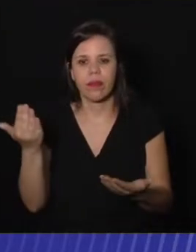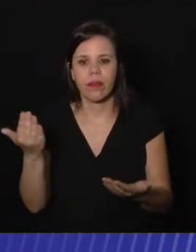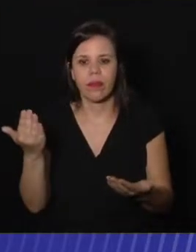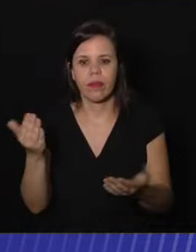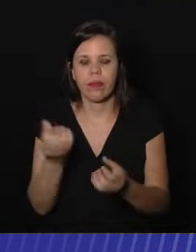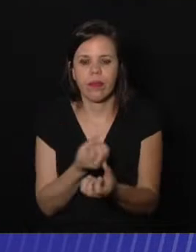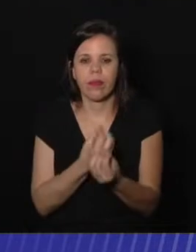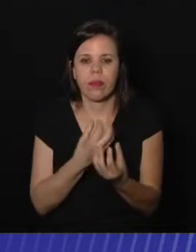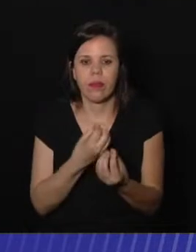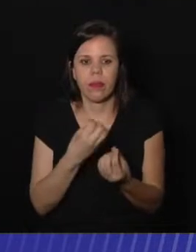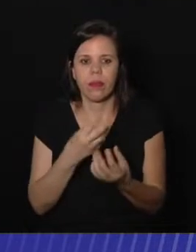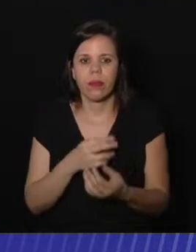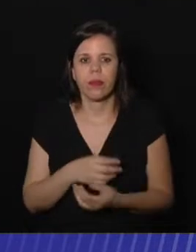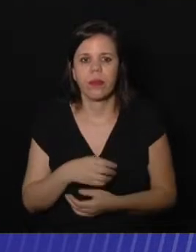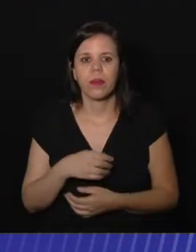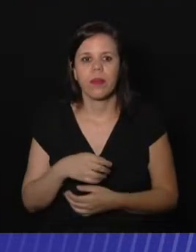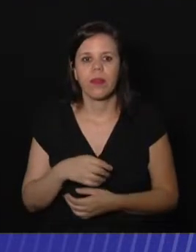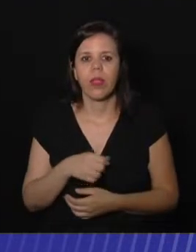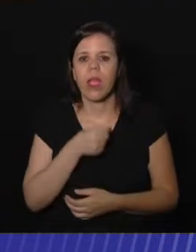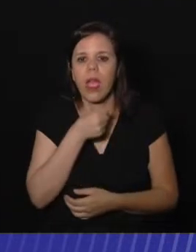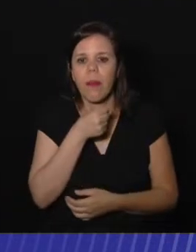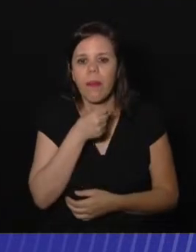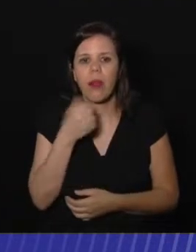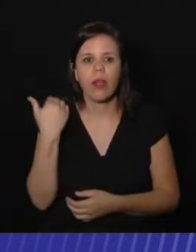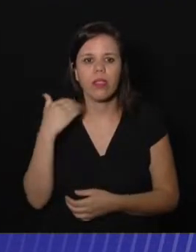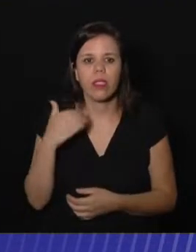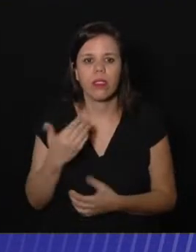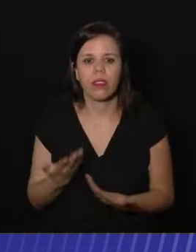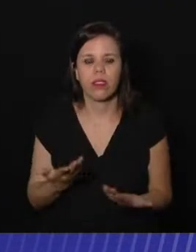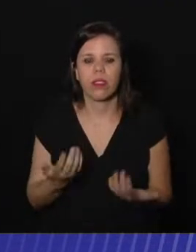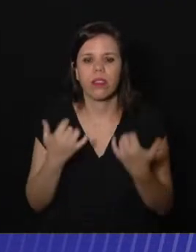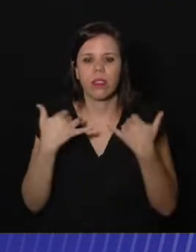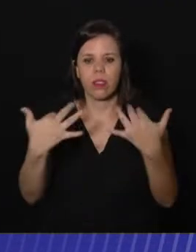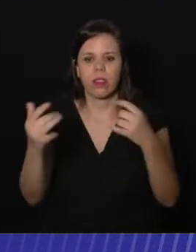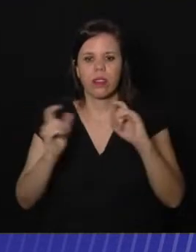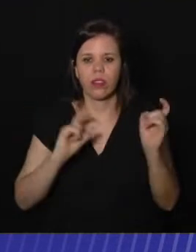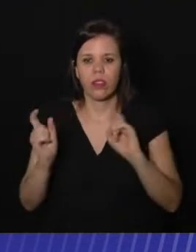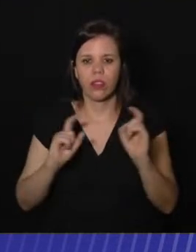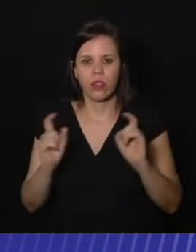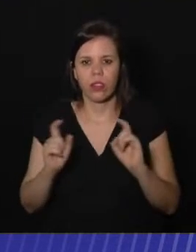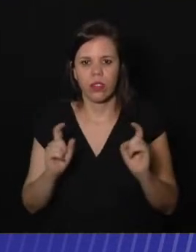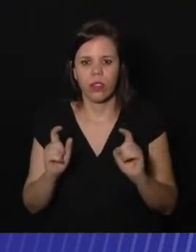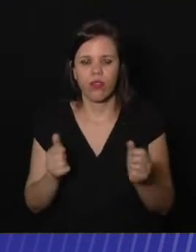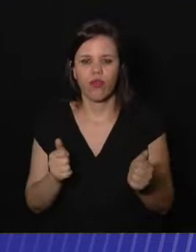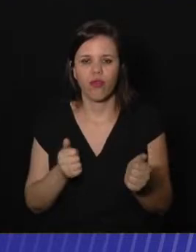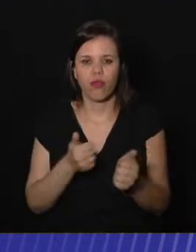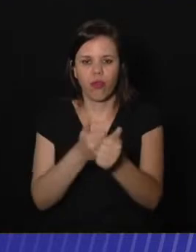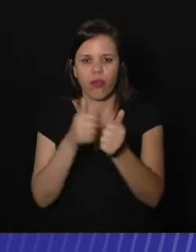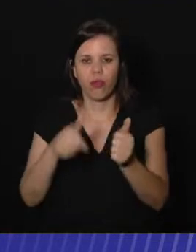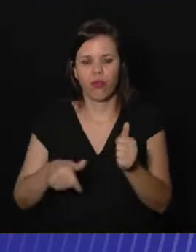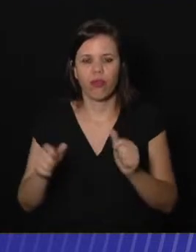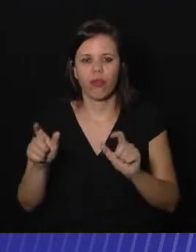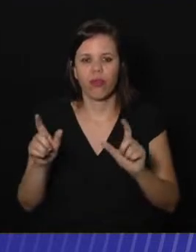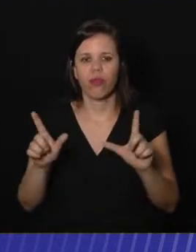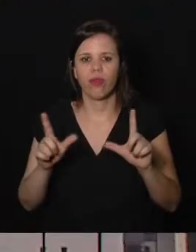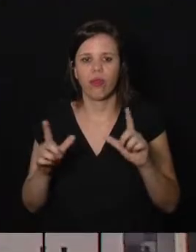pelas informações, Rita Maria. Lembrando, então, a audiência pública colada ao Câmara Notícia.